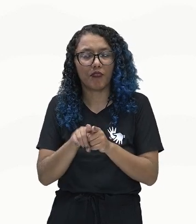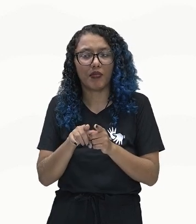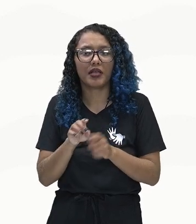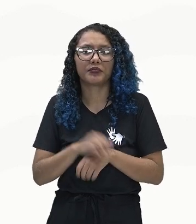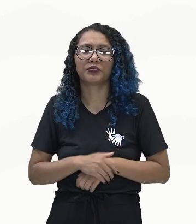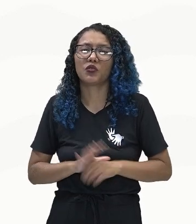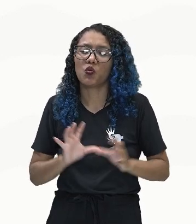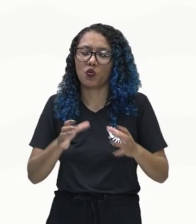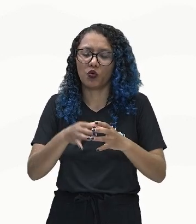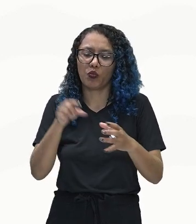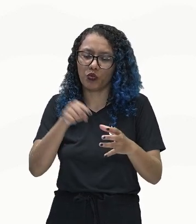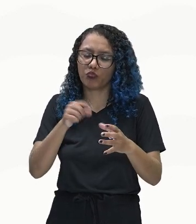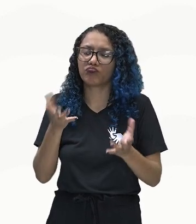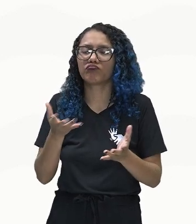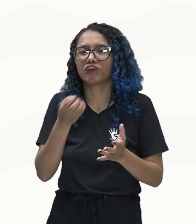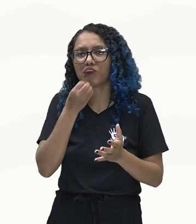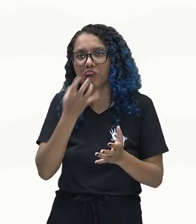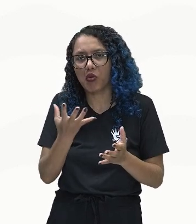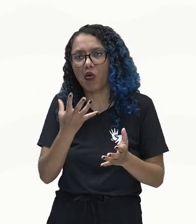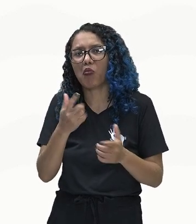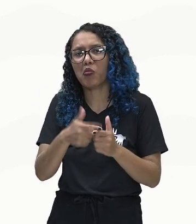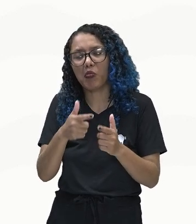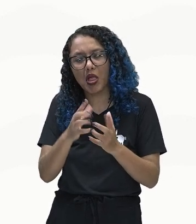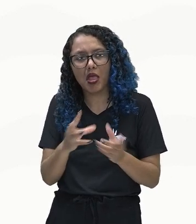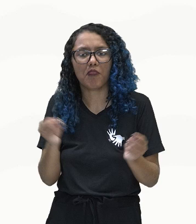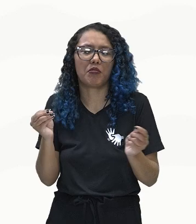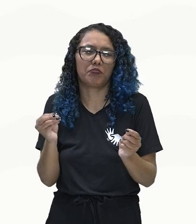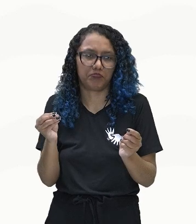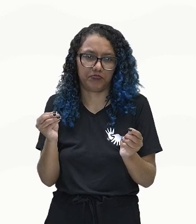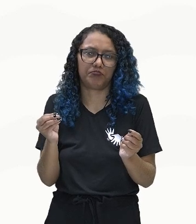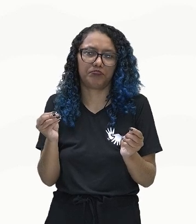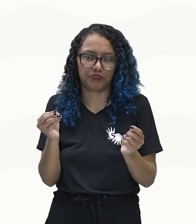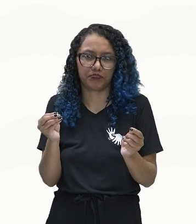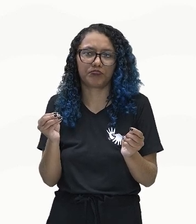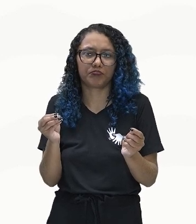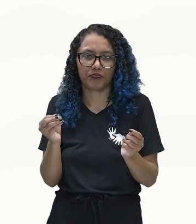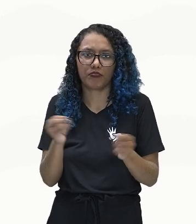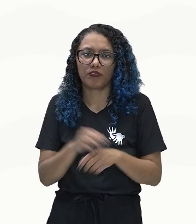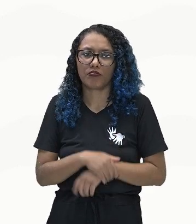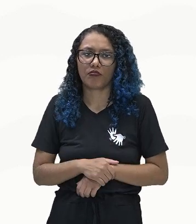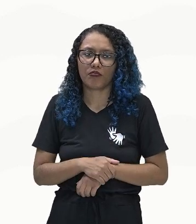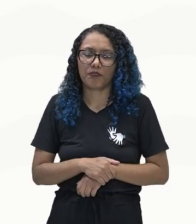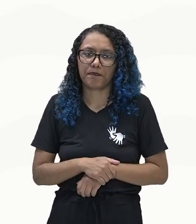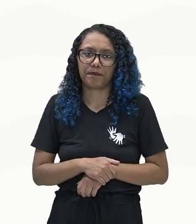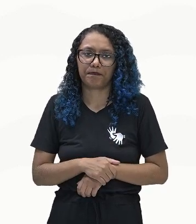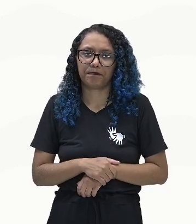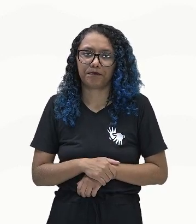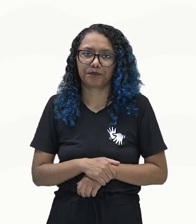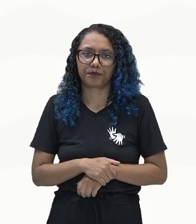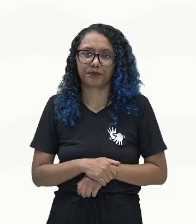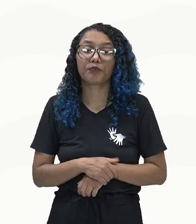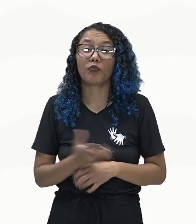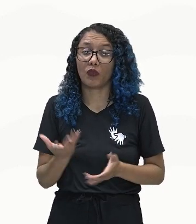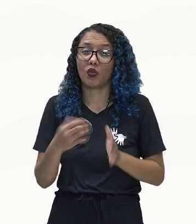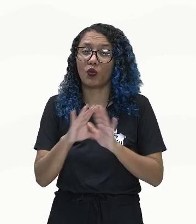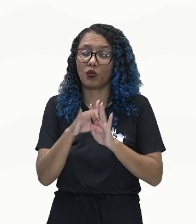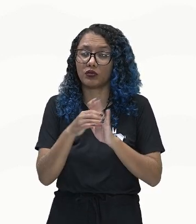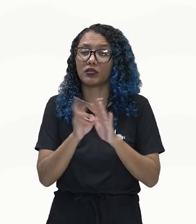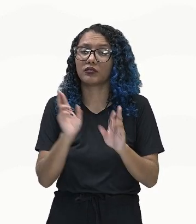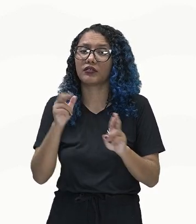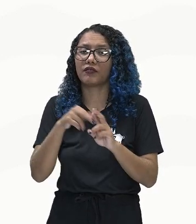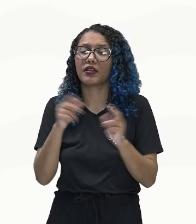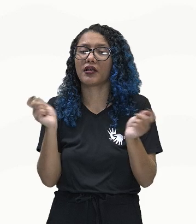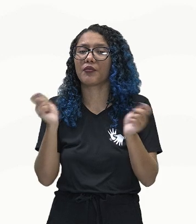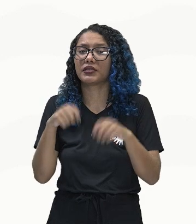o protagonismo estudantil, ele é um conceito que se refere justamente a essa capacidade do estudante a assumir